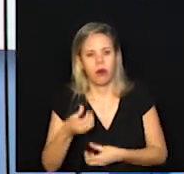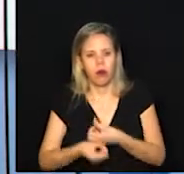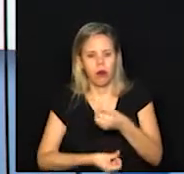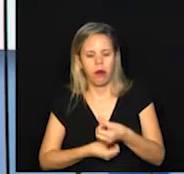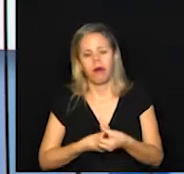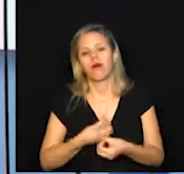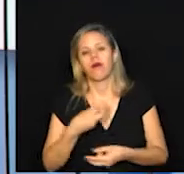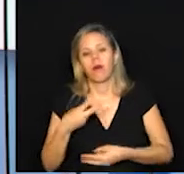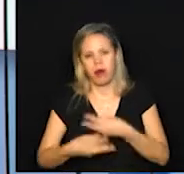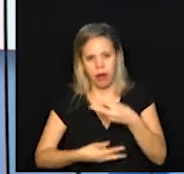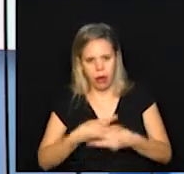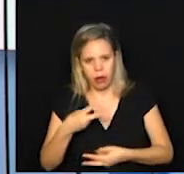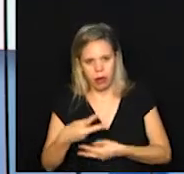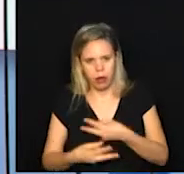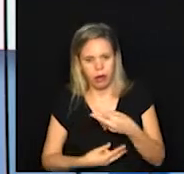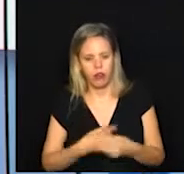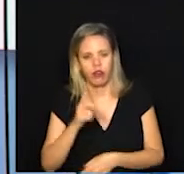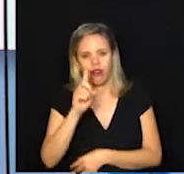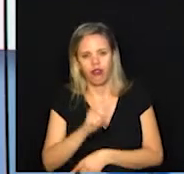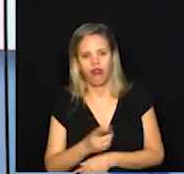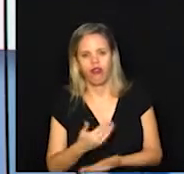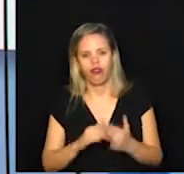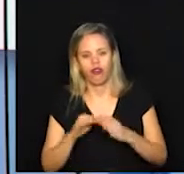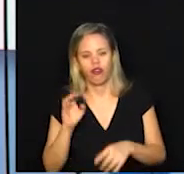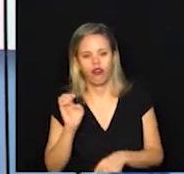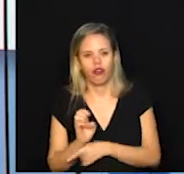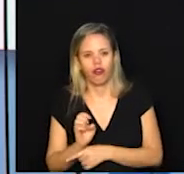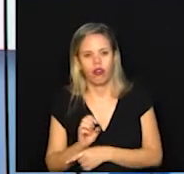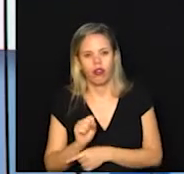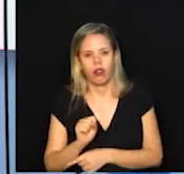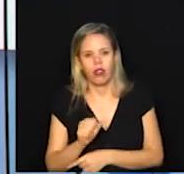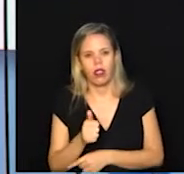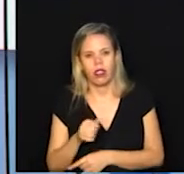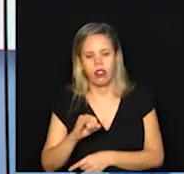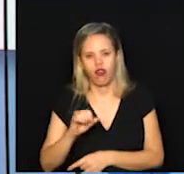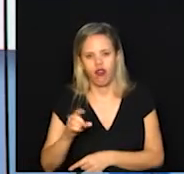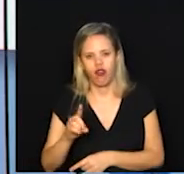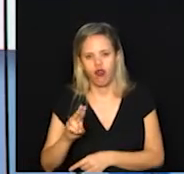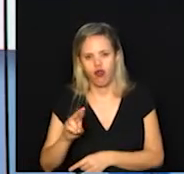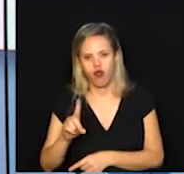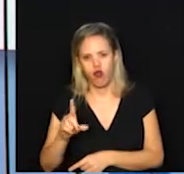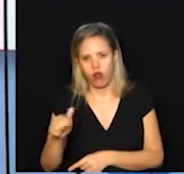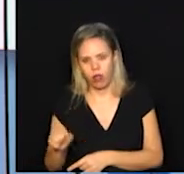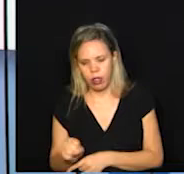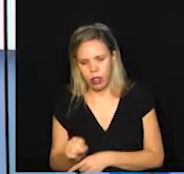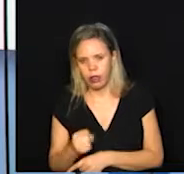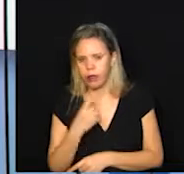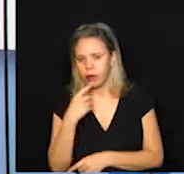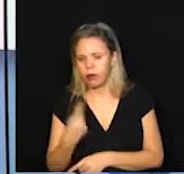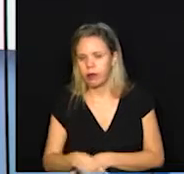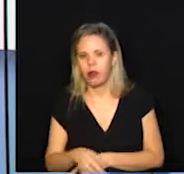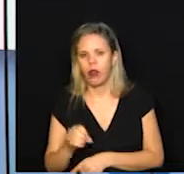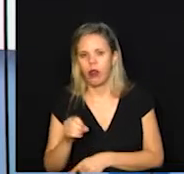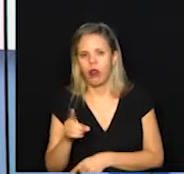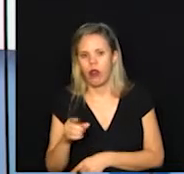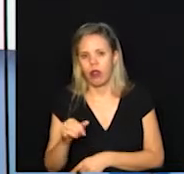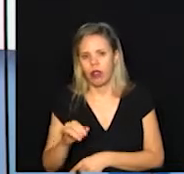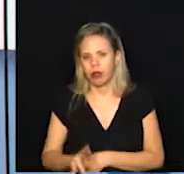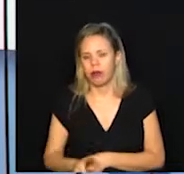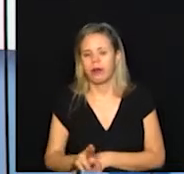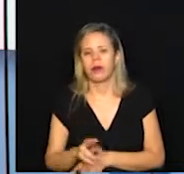Por isso, o diretor da Escola Estadual São Judas Tadeu, aqui em Campinas, Odair Zanfolim,